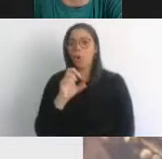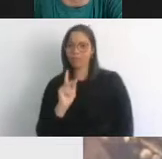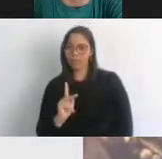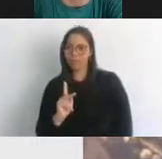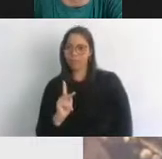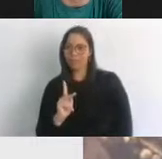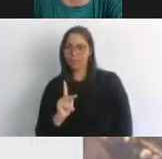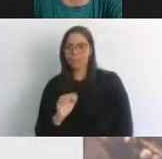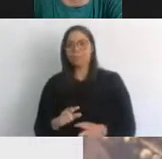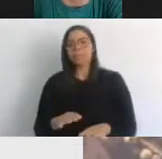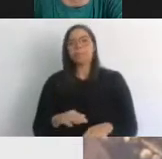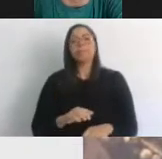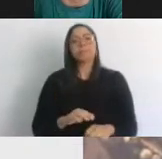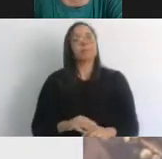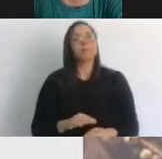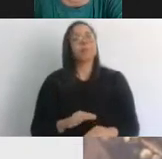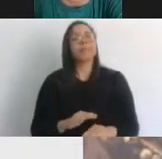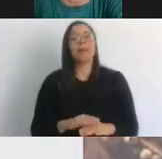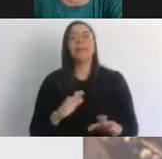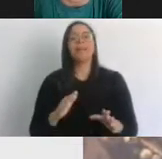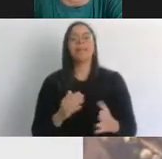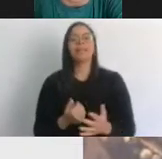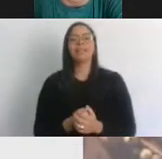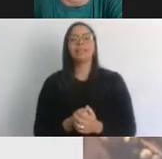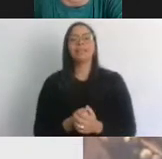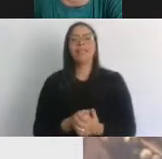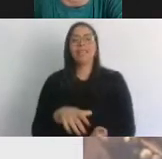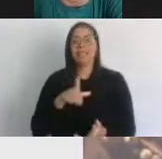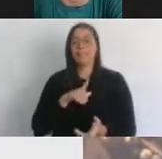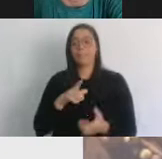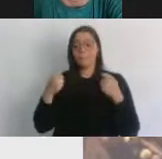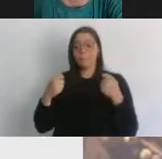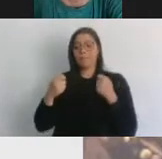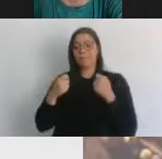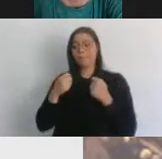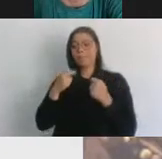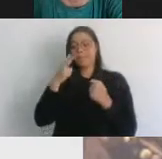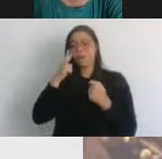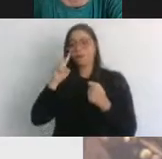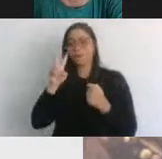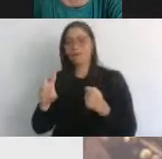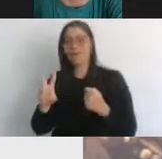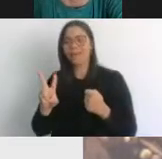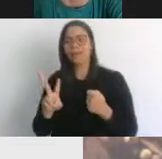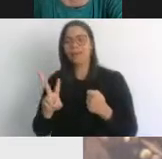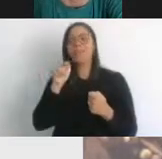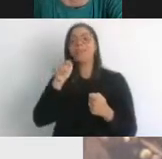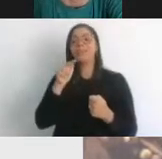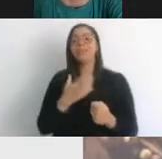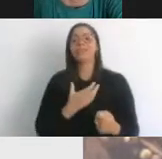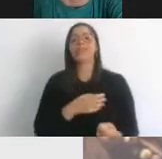pulverizada você não vai ter um você tem que olhar para o que você conhece da discussão